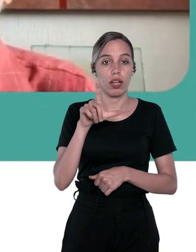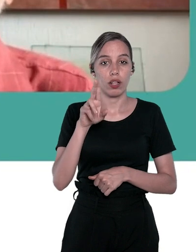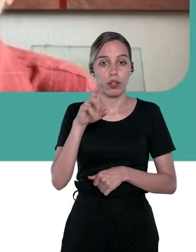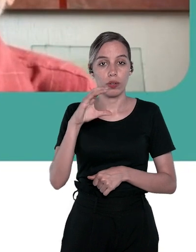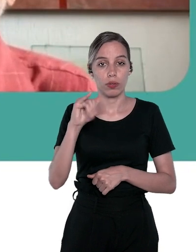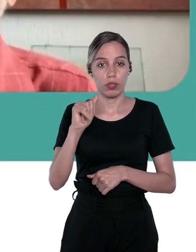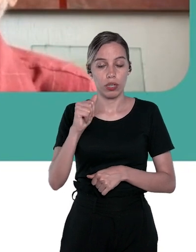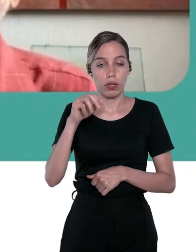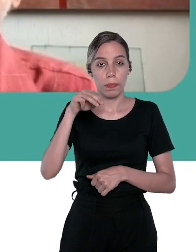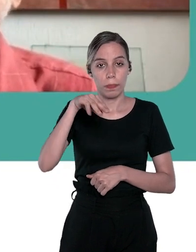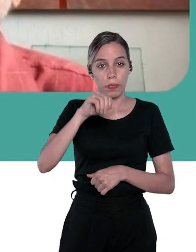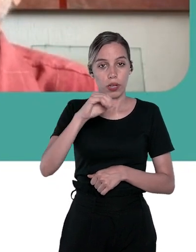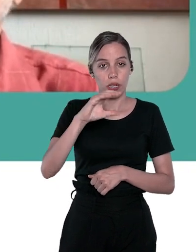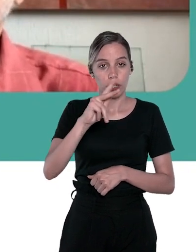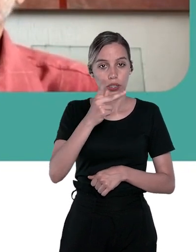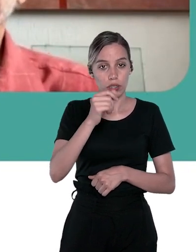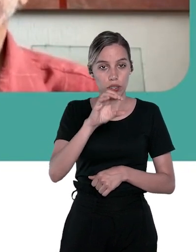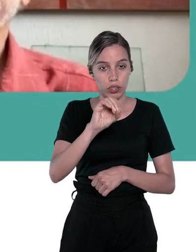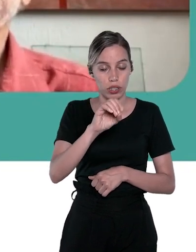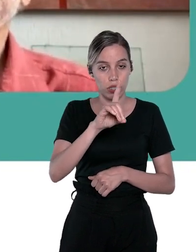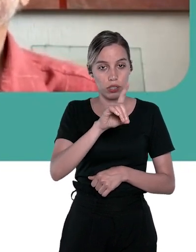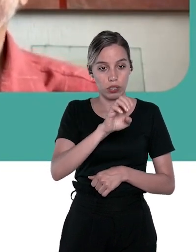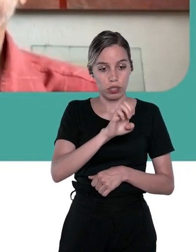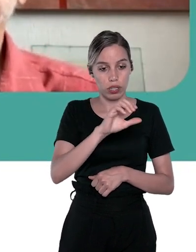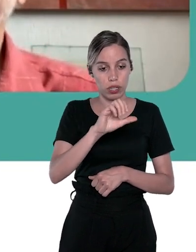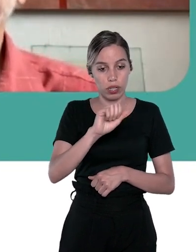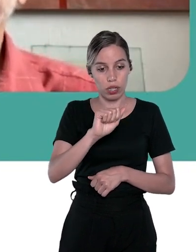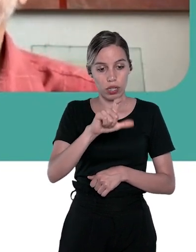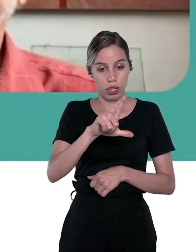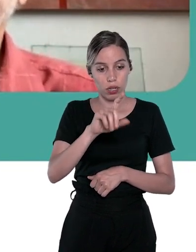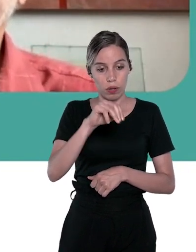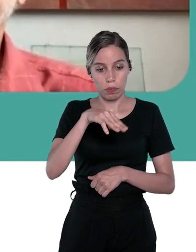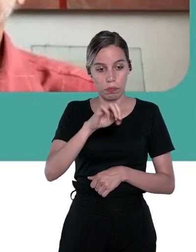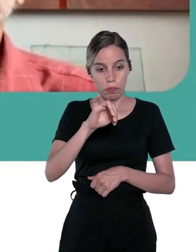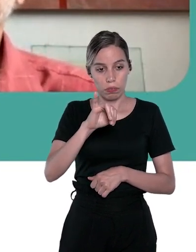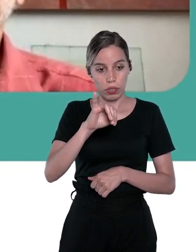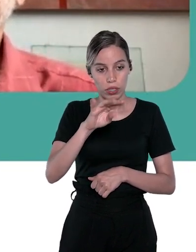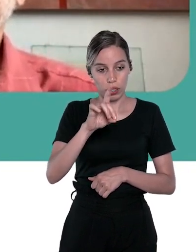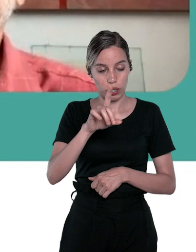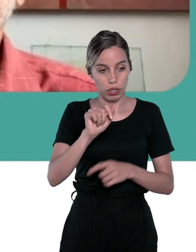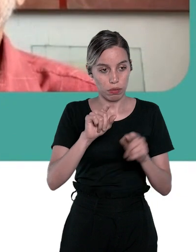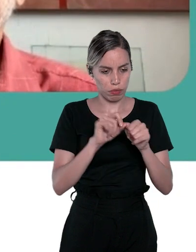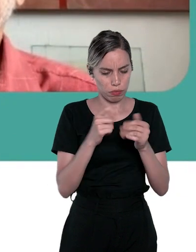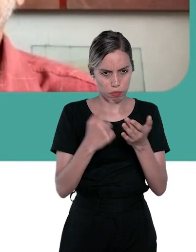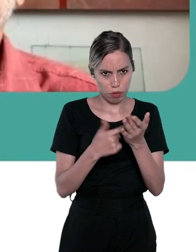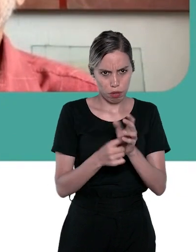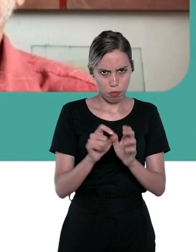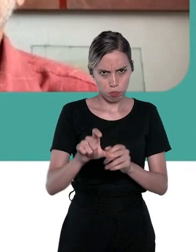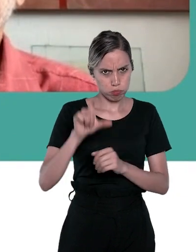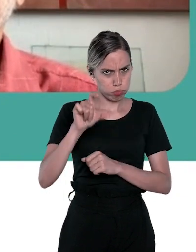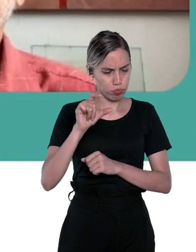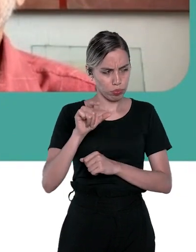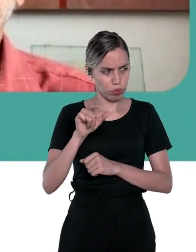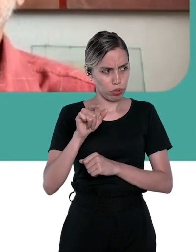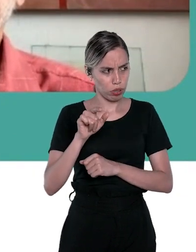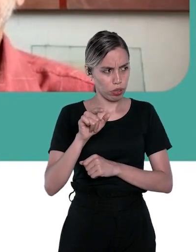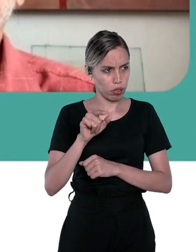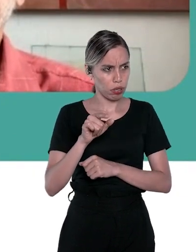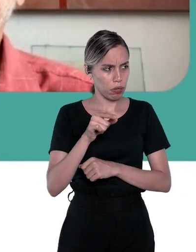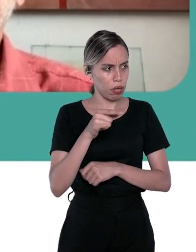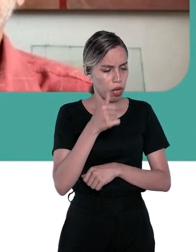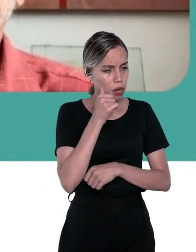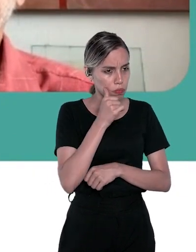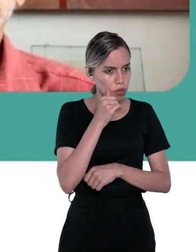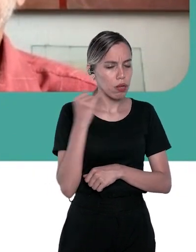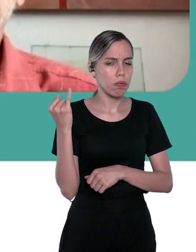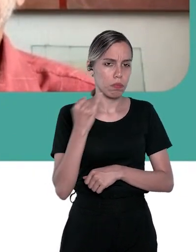uma biografia maior, né? Sem dúvida. Falar um pouquinho dessa personagem tão importante para a